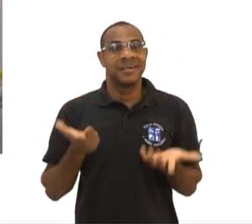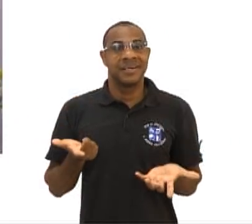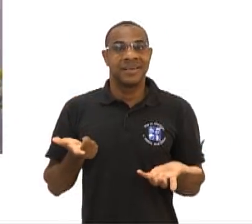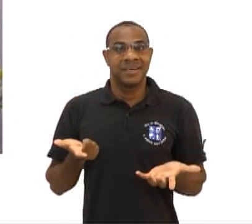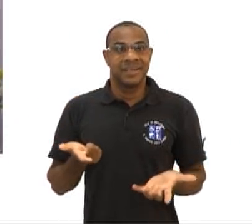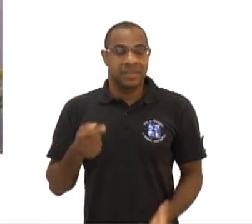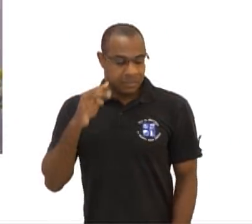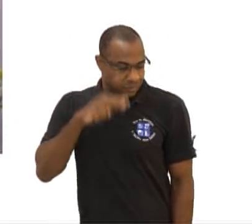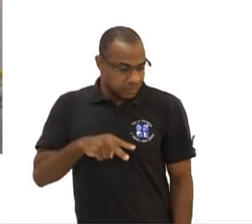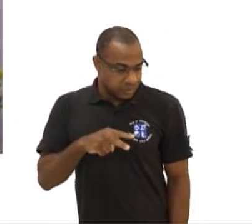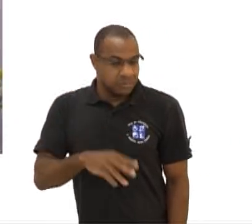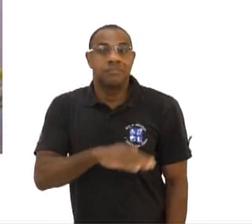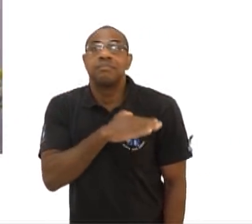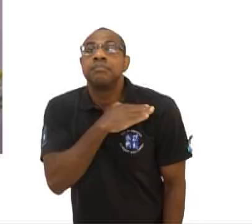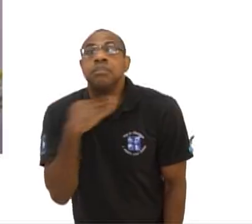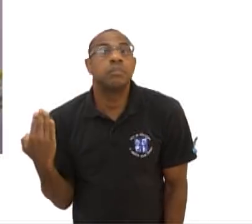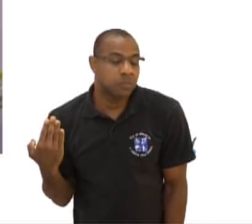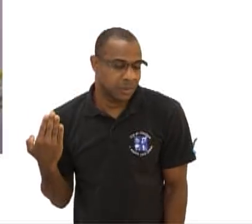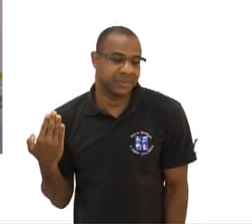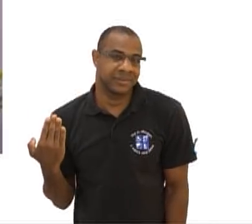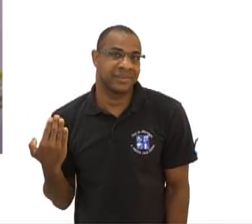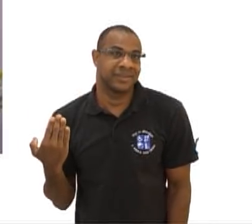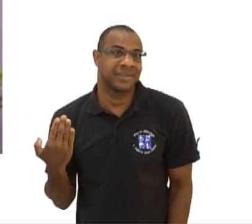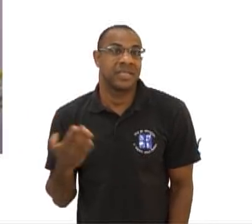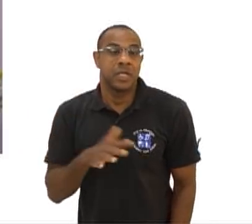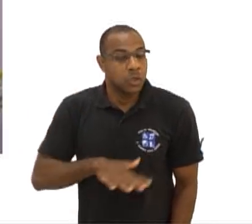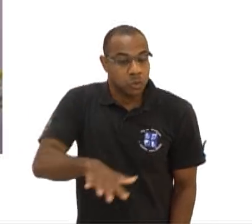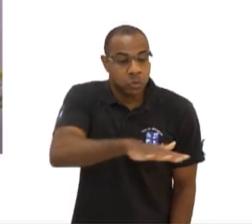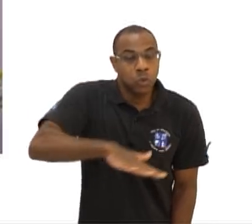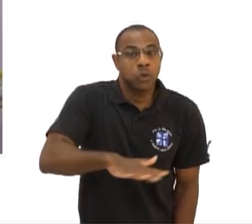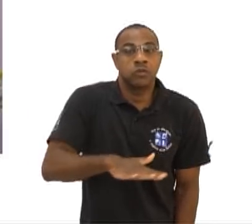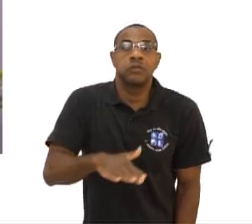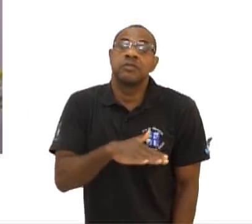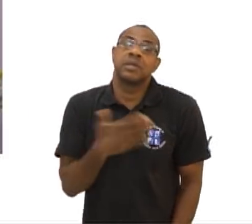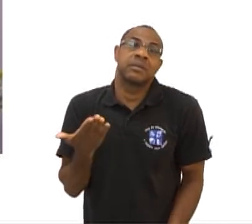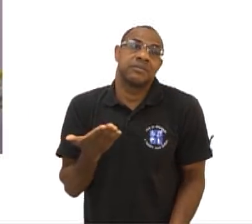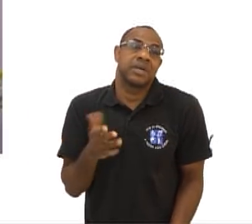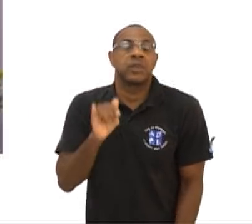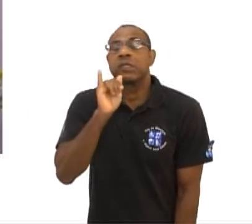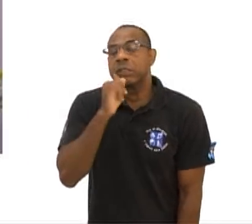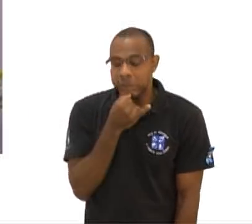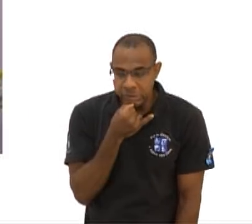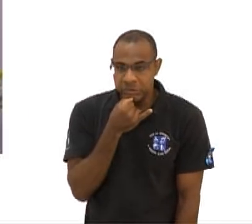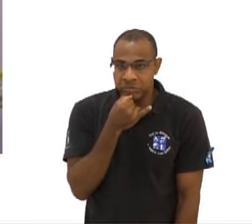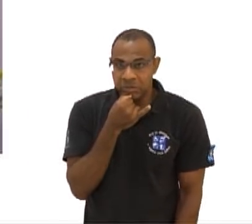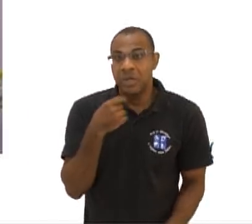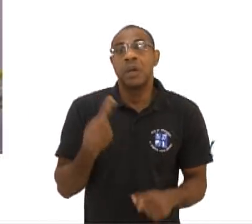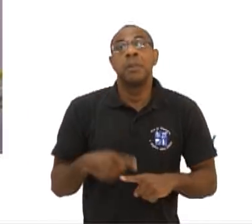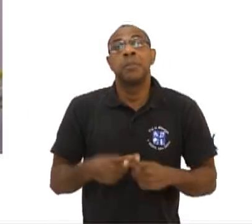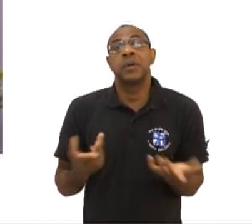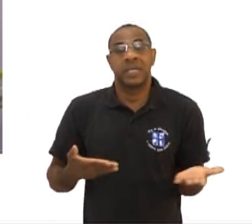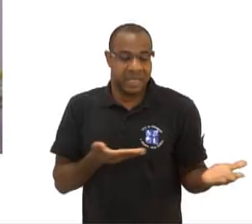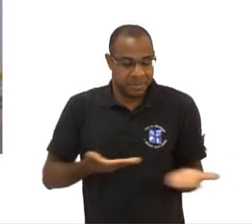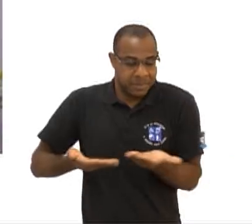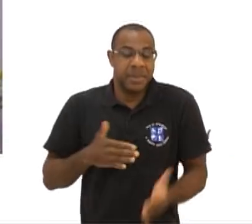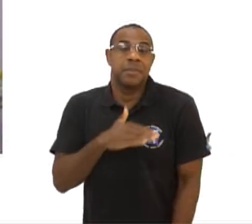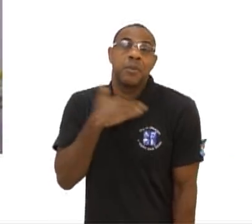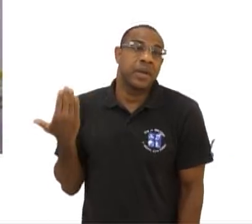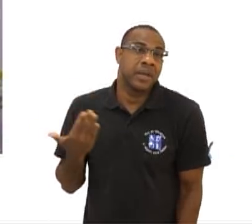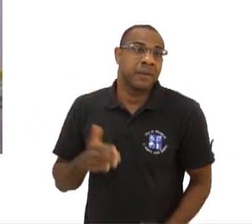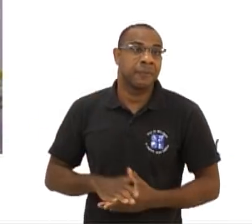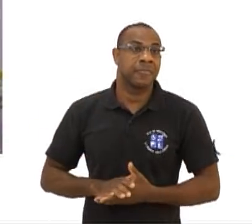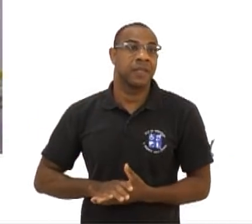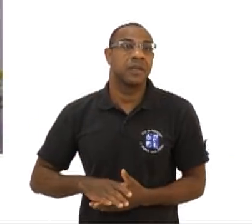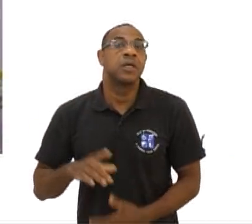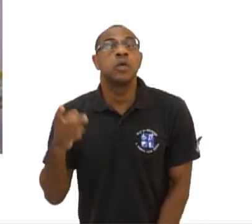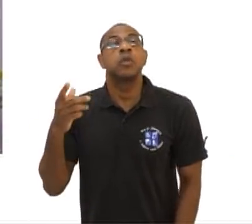morta. Todos ficaram muito tristes, tão tristes que enterraram ela no meio da oca. E todo dia a mãe dela ia